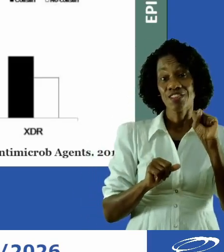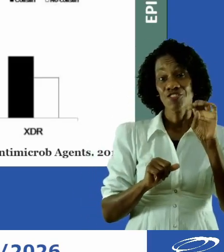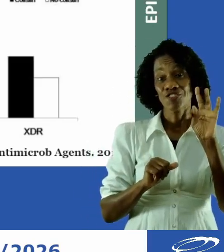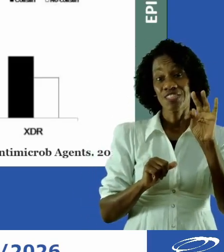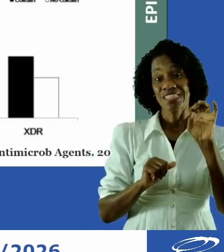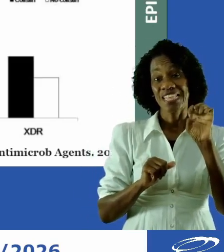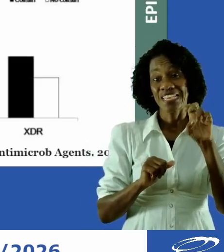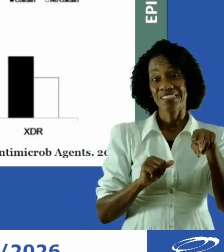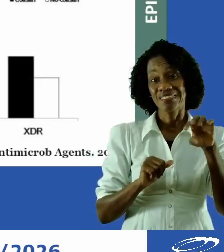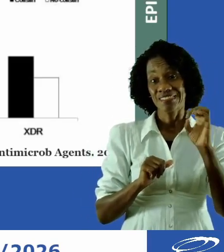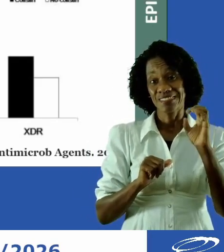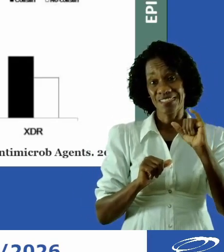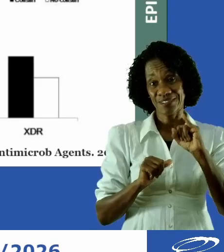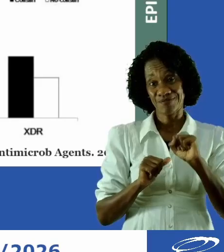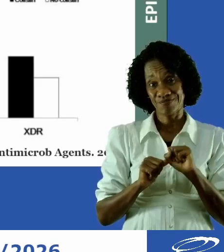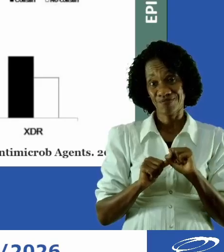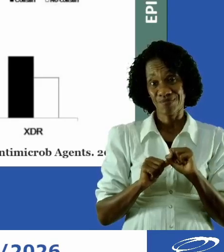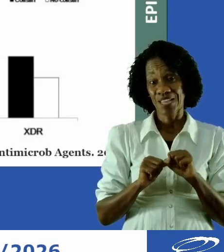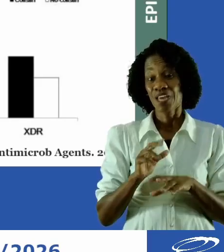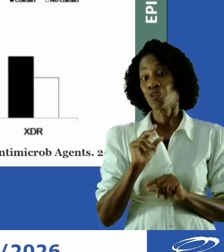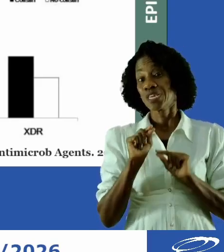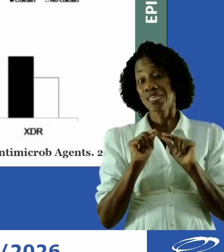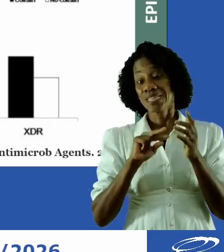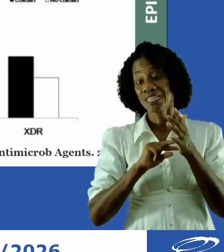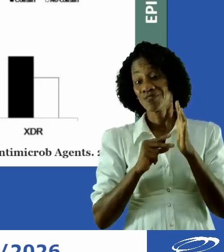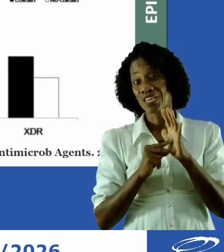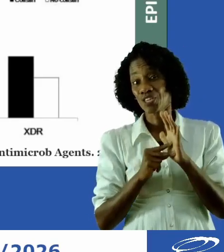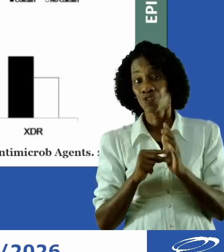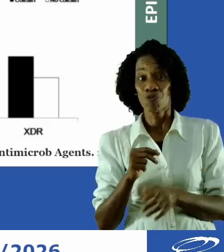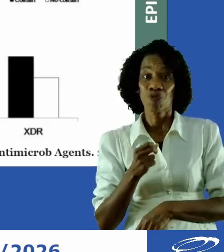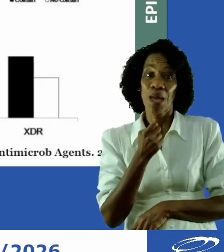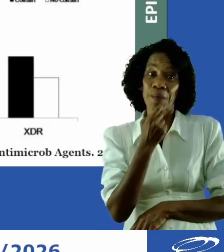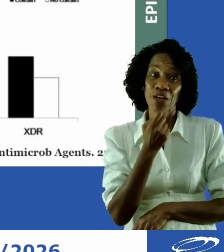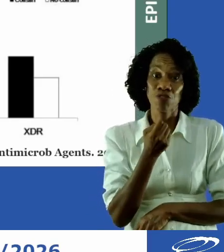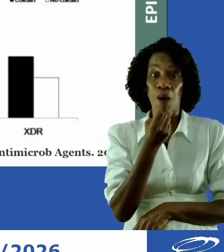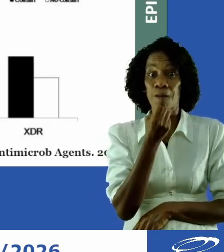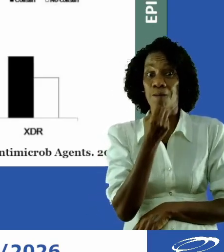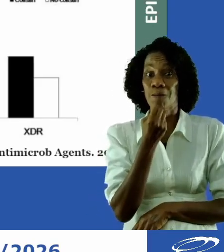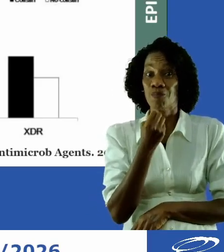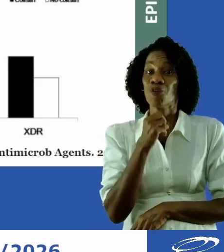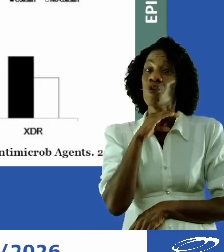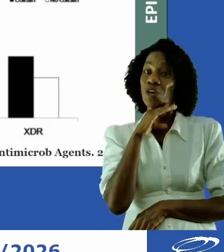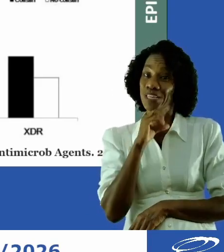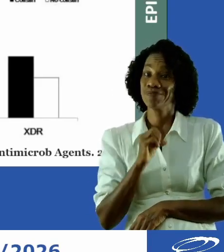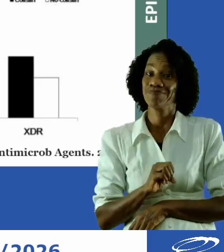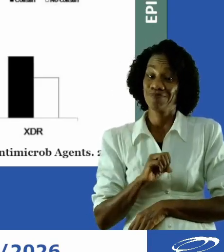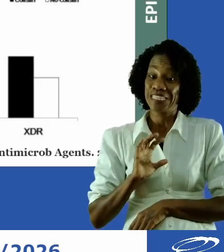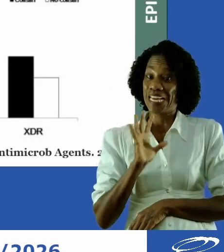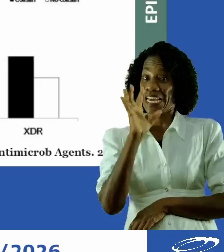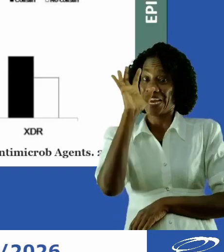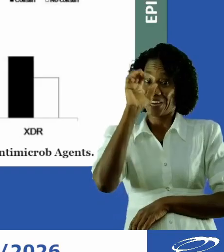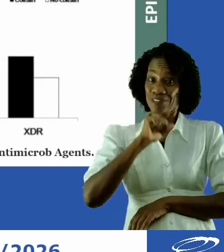é caro. Ou seja, nós não temos muitas opções terapêuticas. Nas próteses, funcionam dessa forma. Então, quando